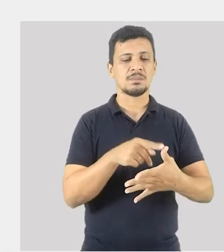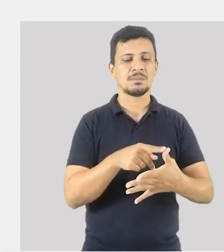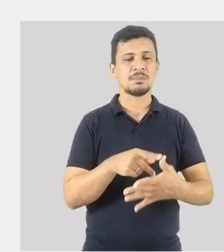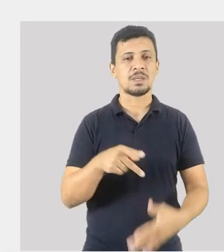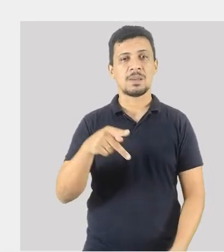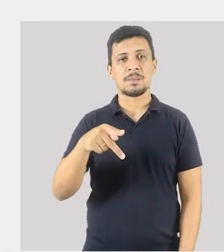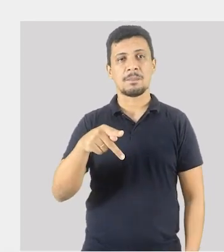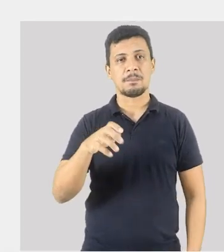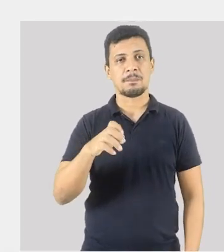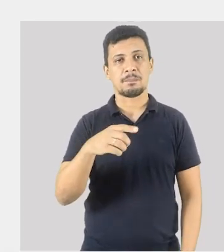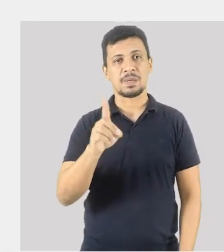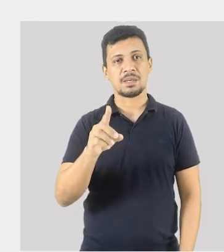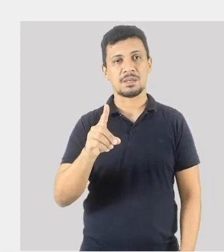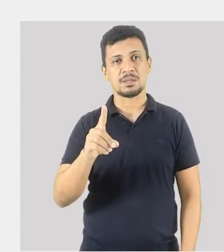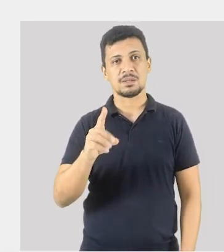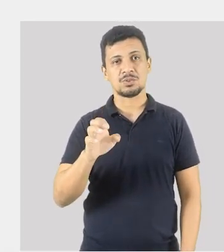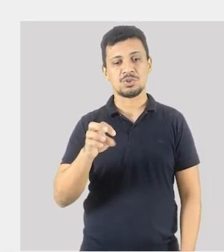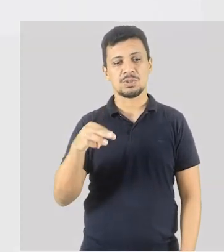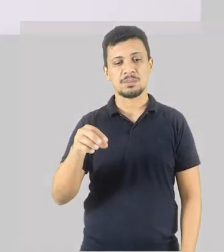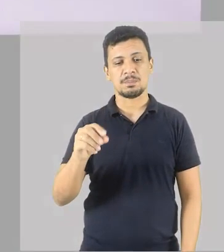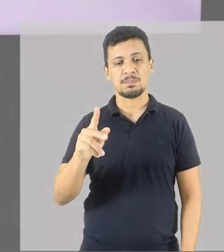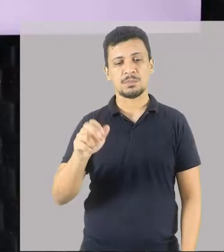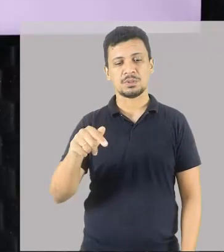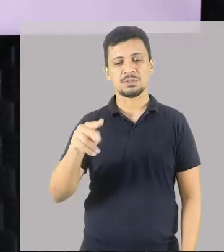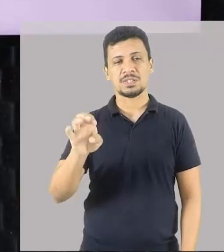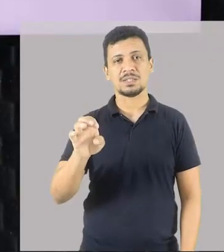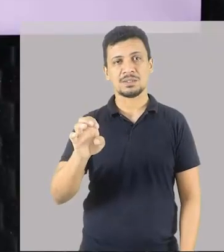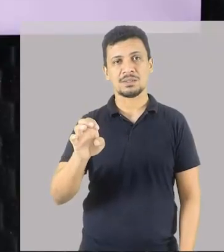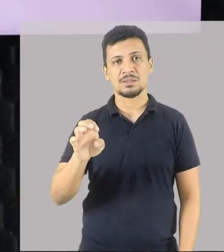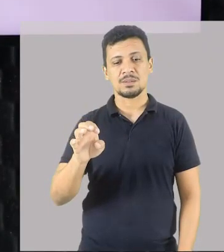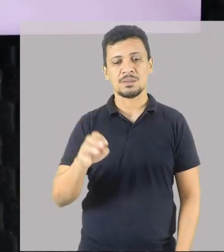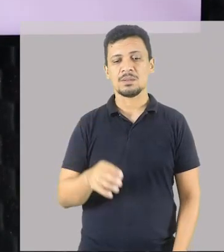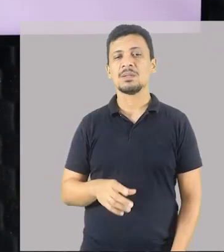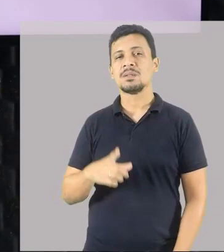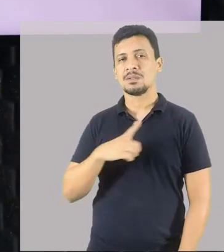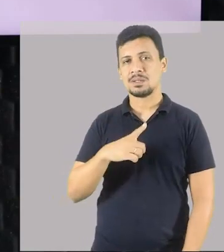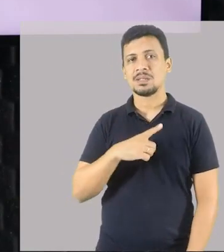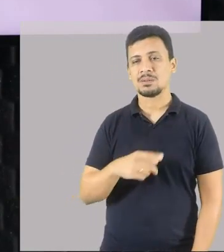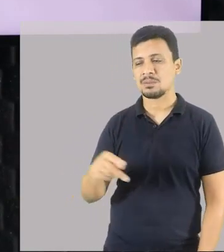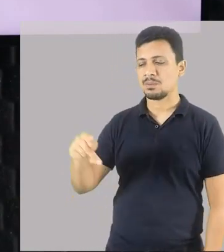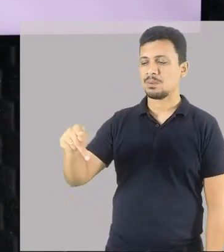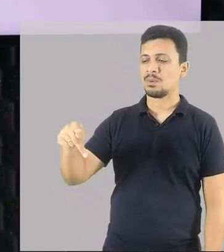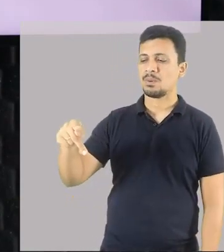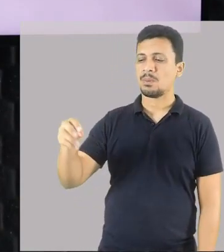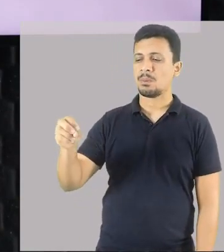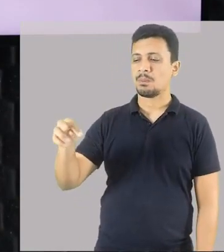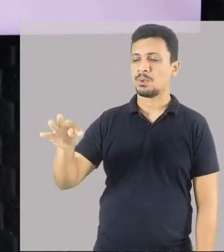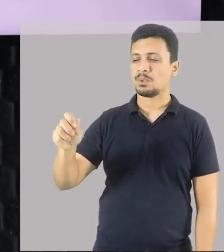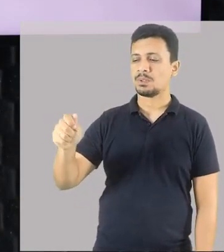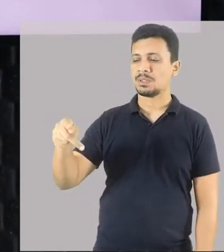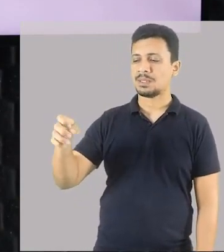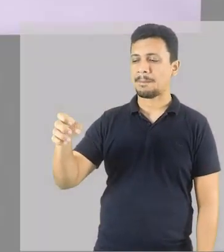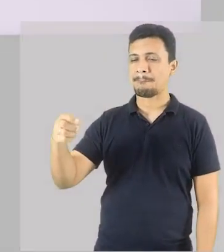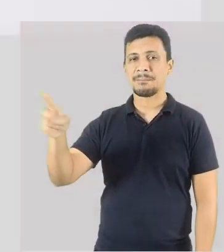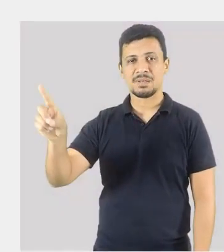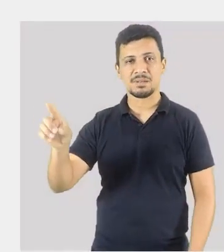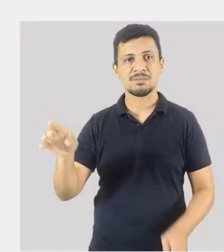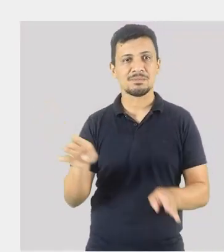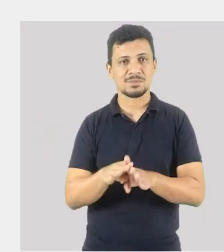moleque, eu tenho uma justaposição, mas pontapé eu também tenho uma justaposição. Então, ele